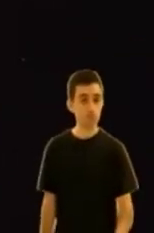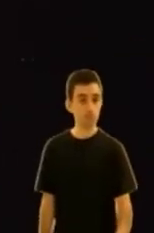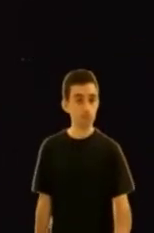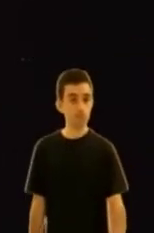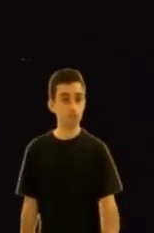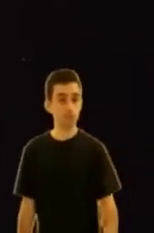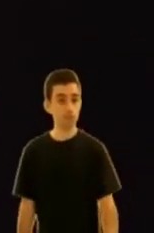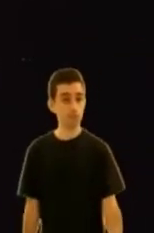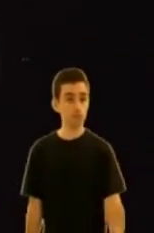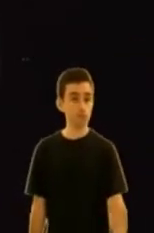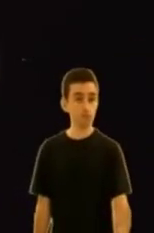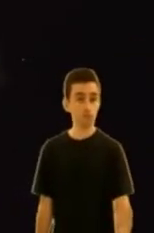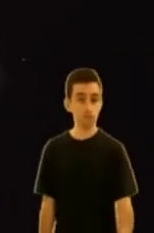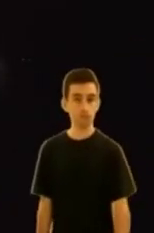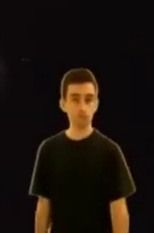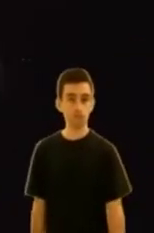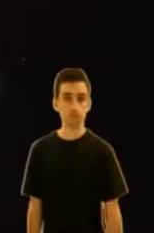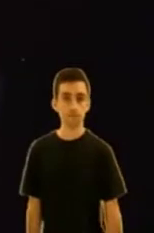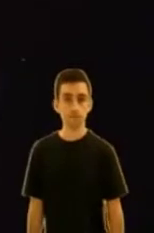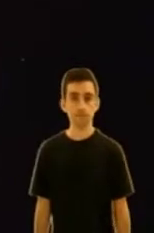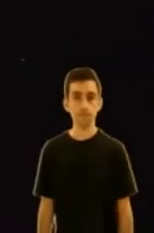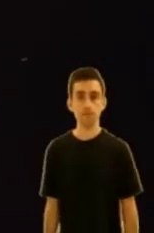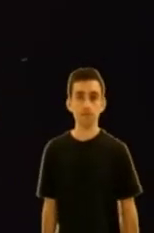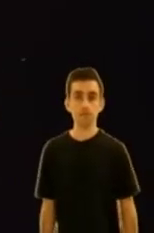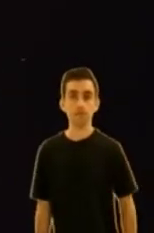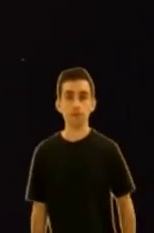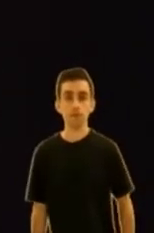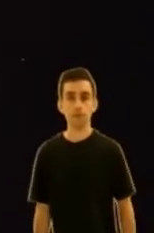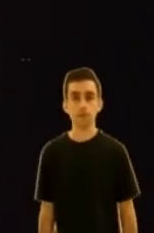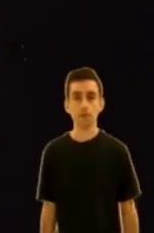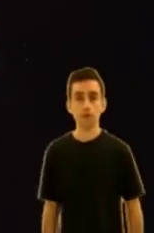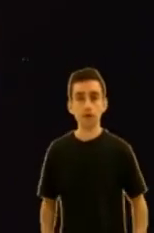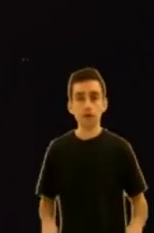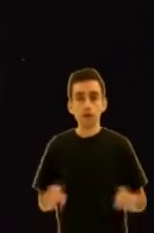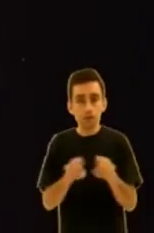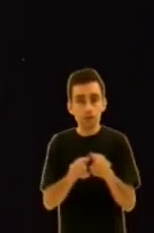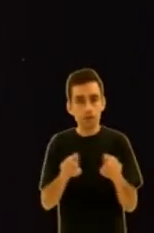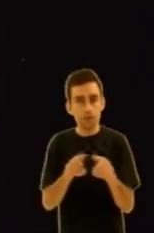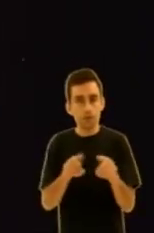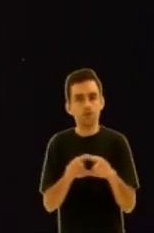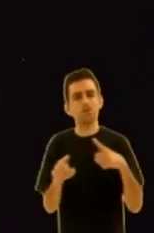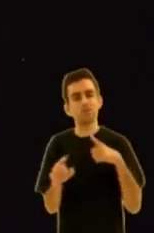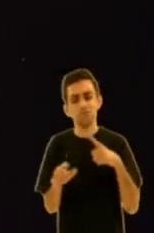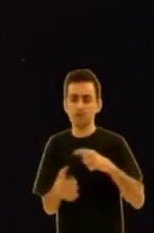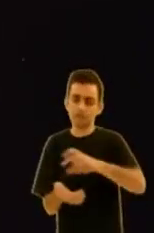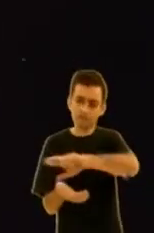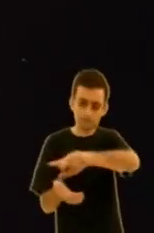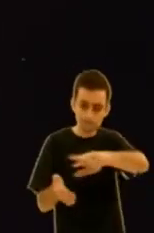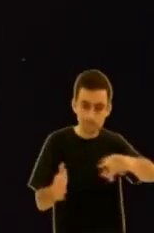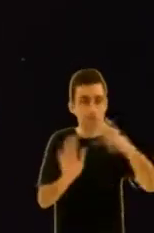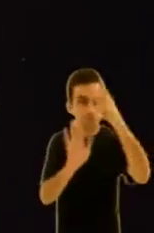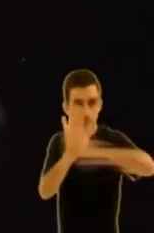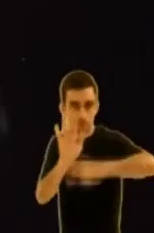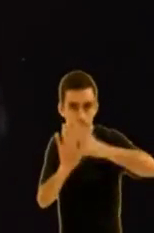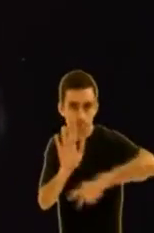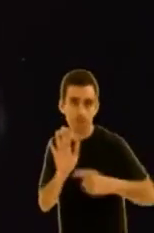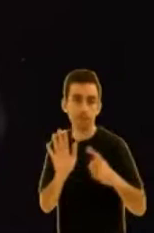operacionalizados pelo FNDE, o PNLD, o PNBE, programas históricos que o FNDE